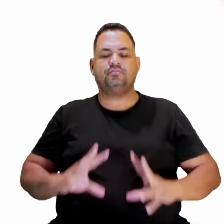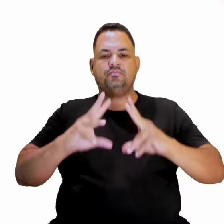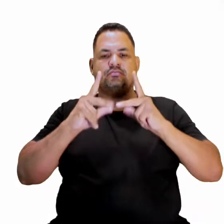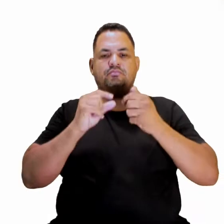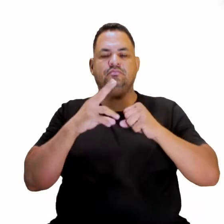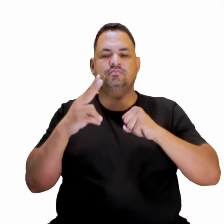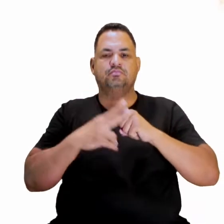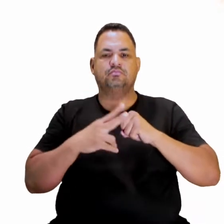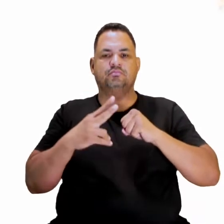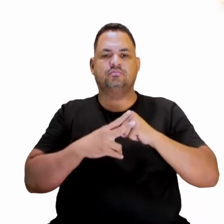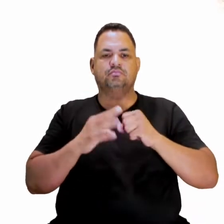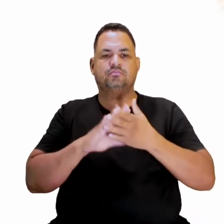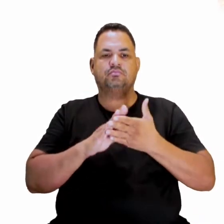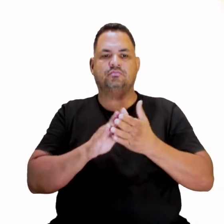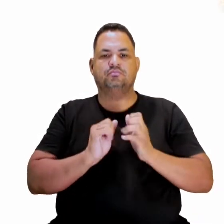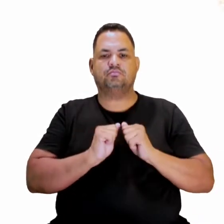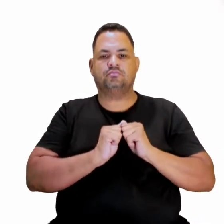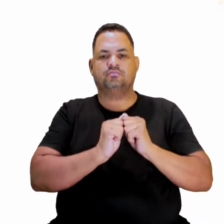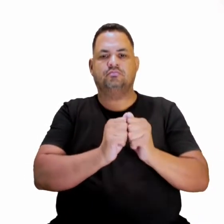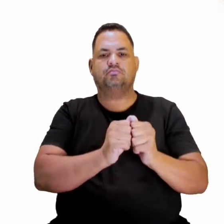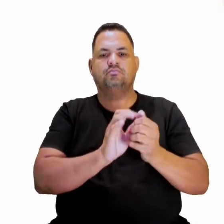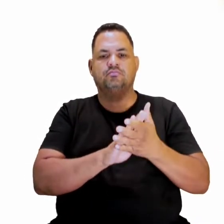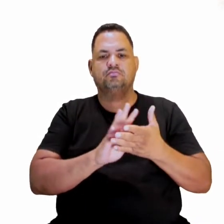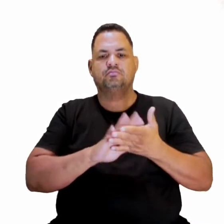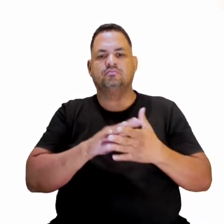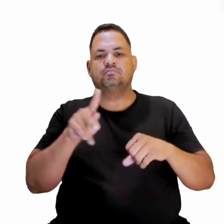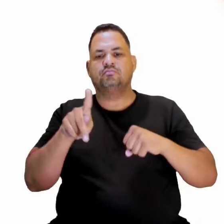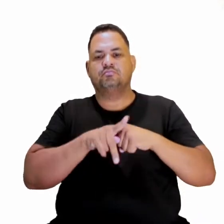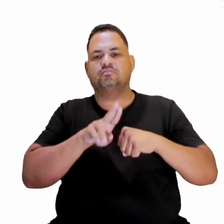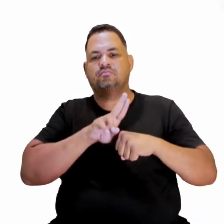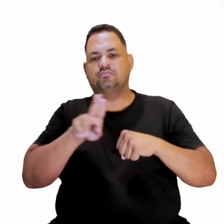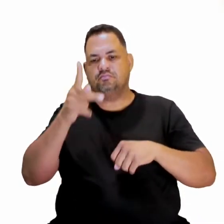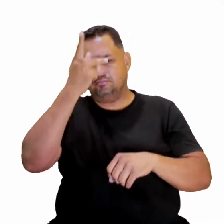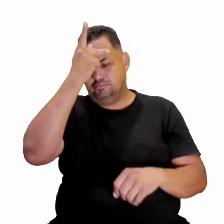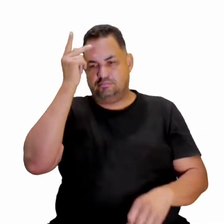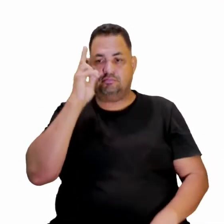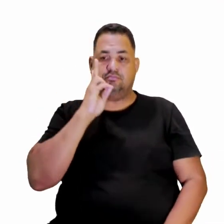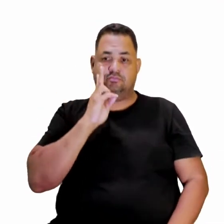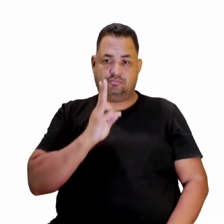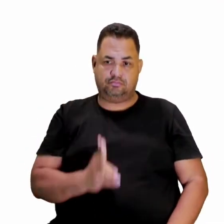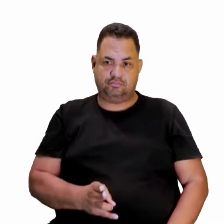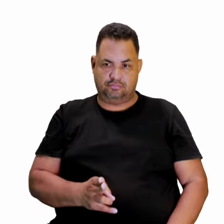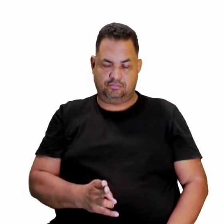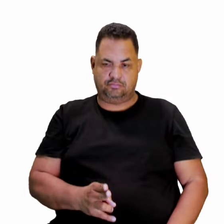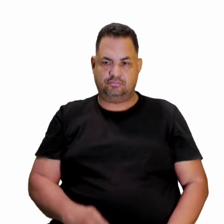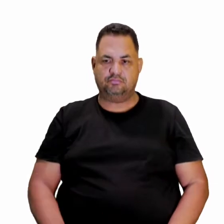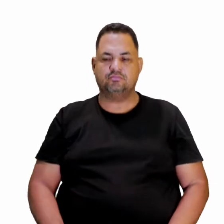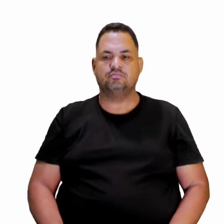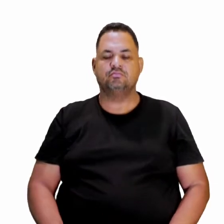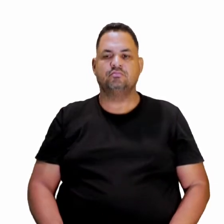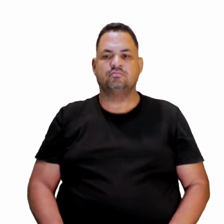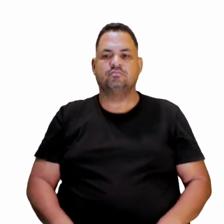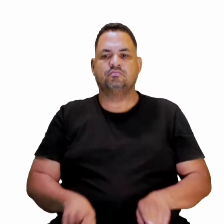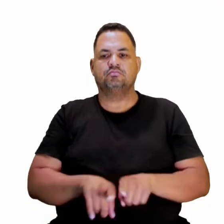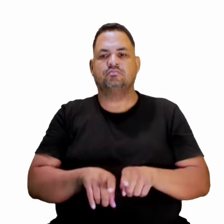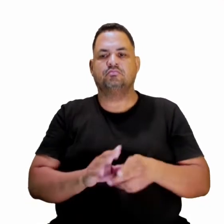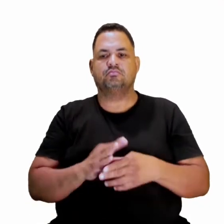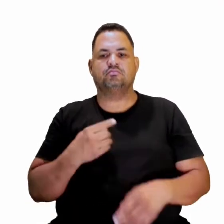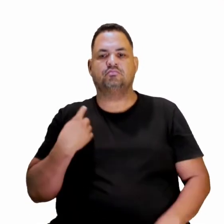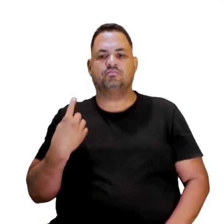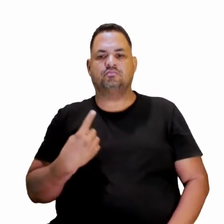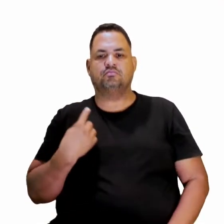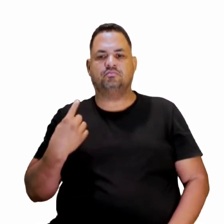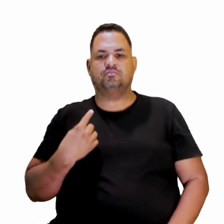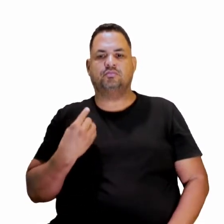todos os verbos vão acompanhar todos os pronomes pessoais da mesma forma. Tanto singular